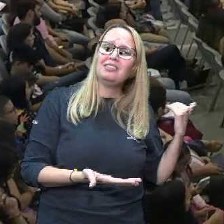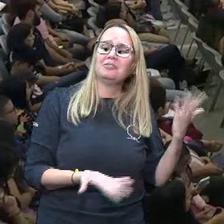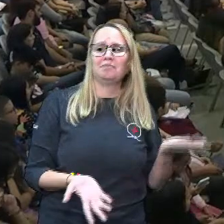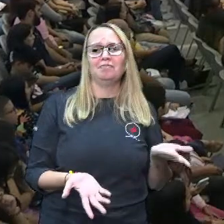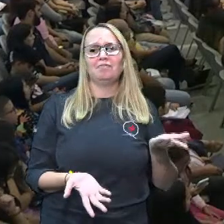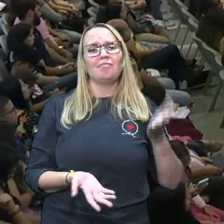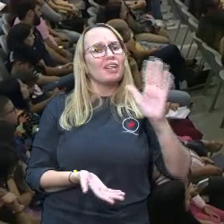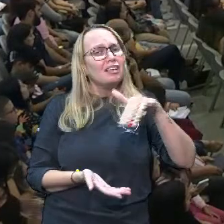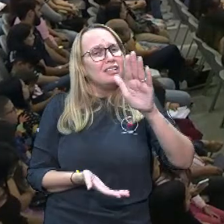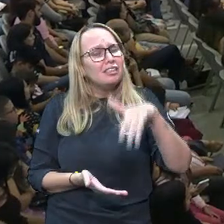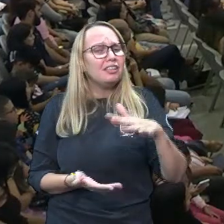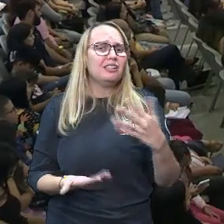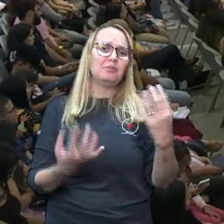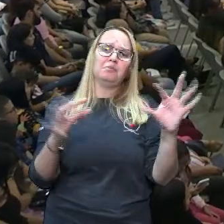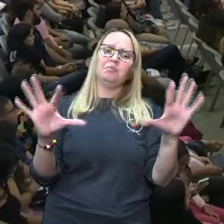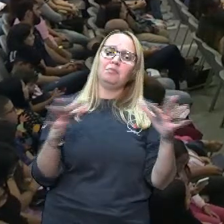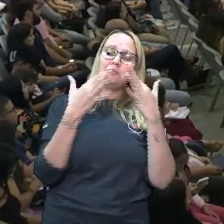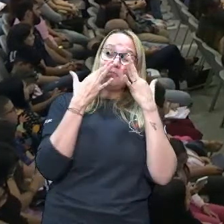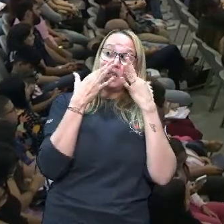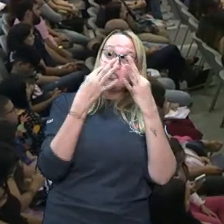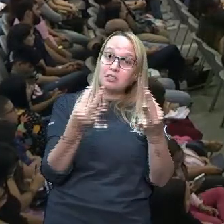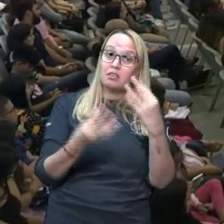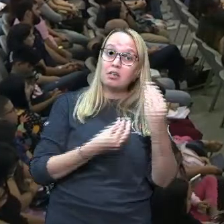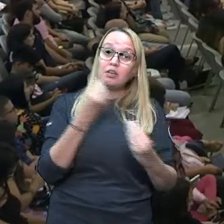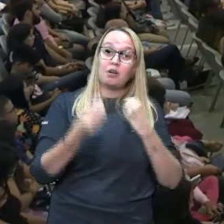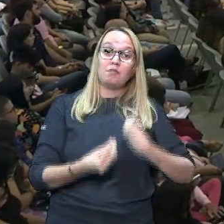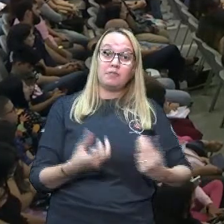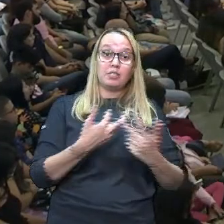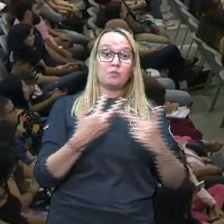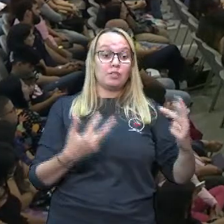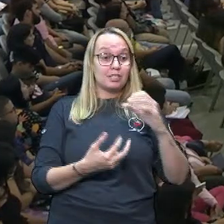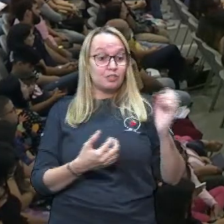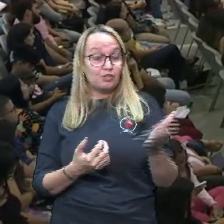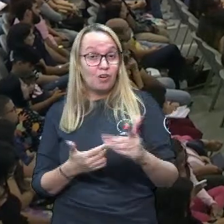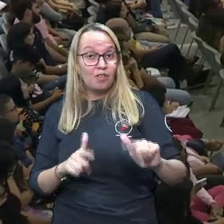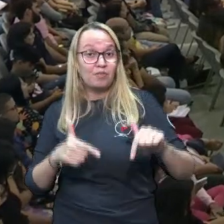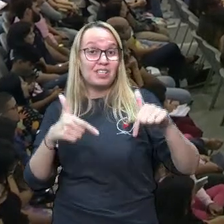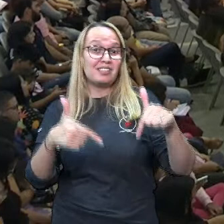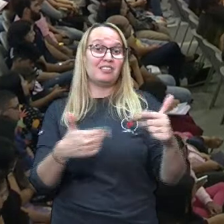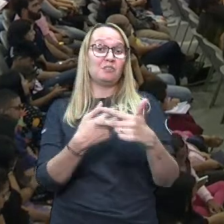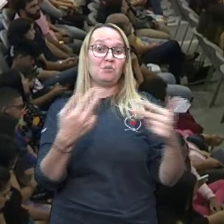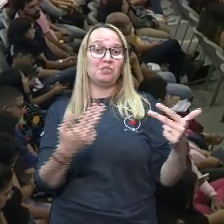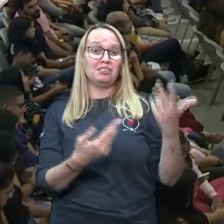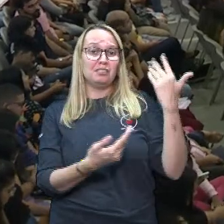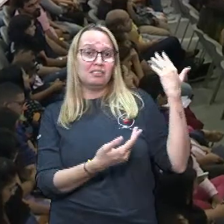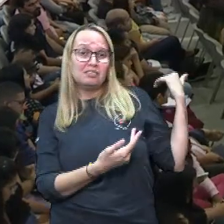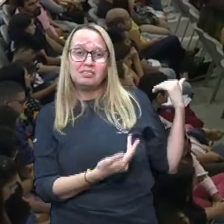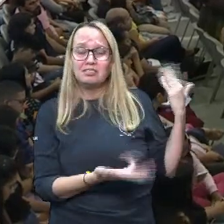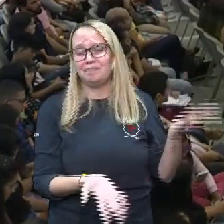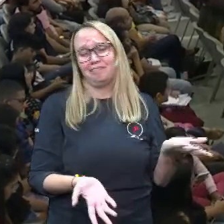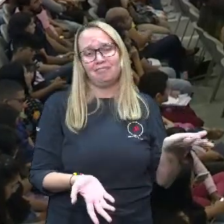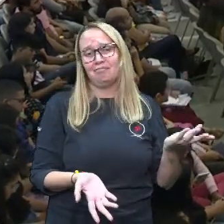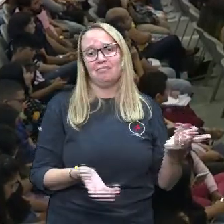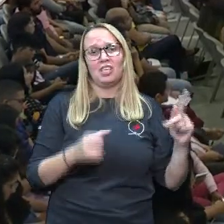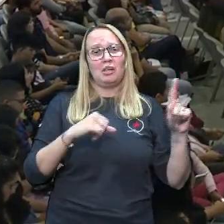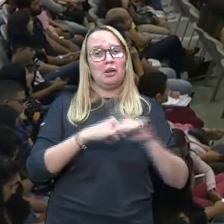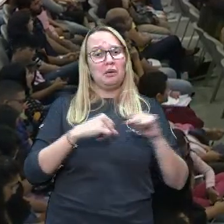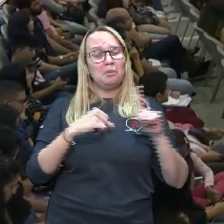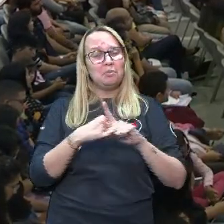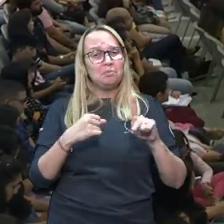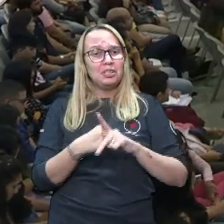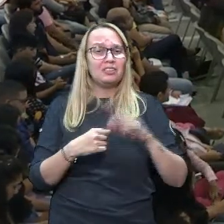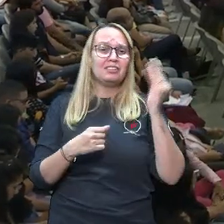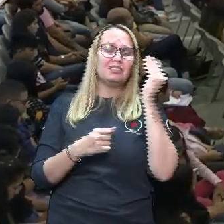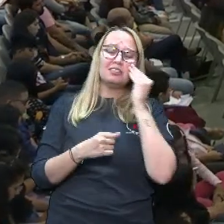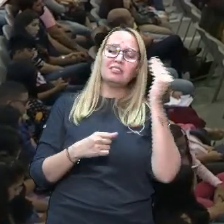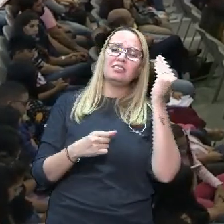me escute. Não dá para viver coisas novas fazendo coisas velhas. Pedro está remando num mar que ele